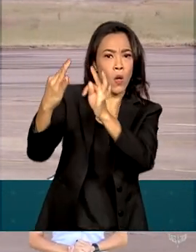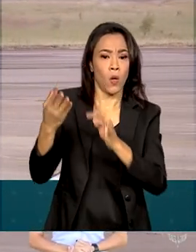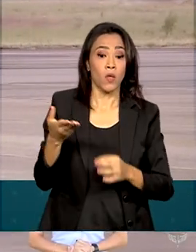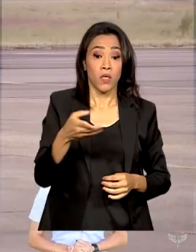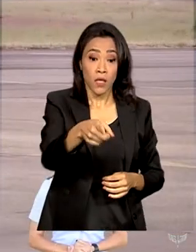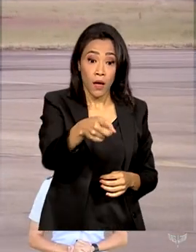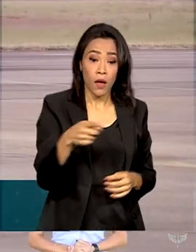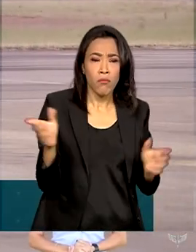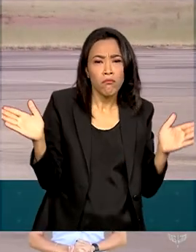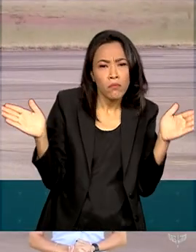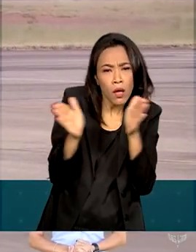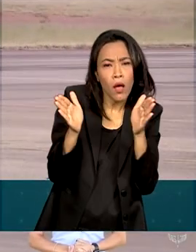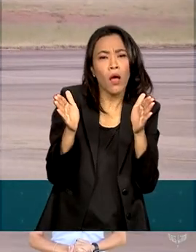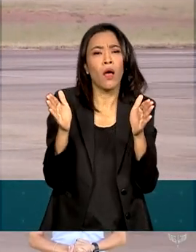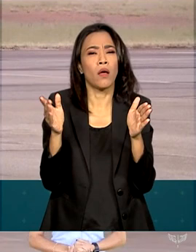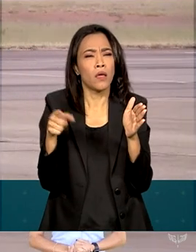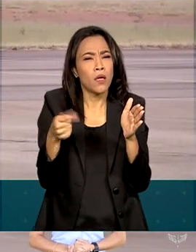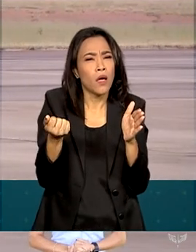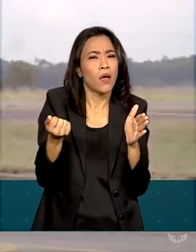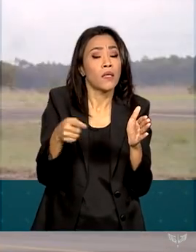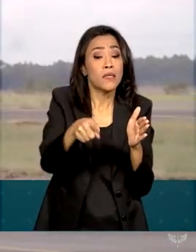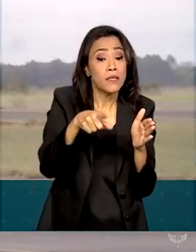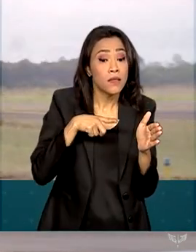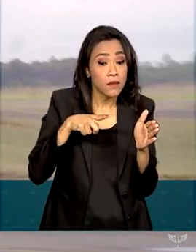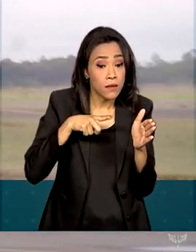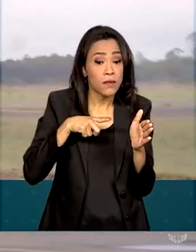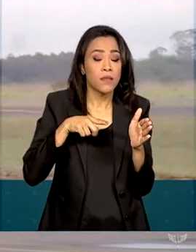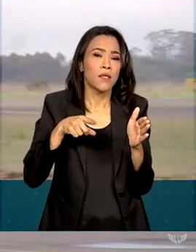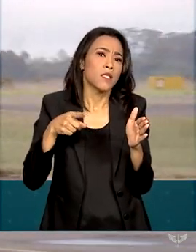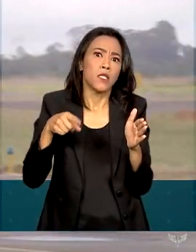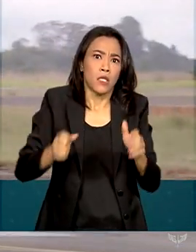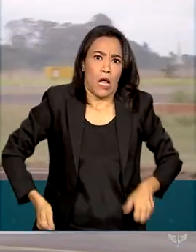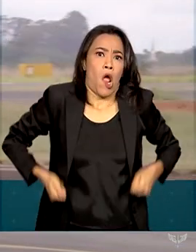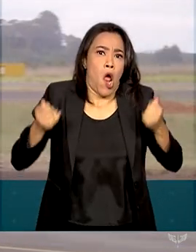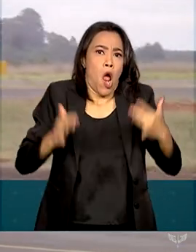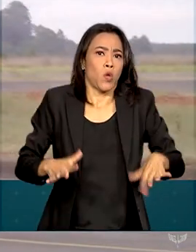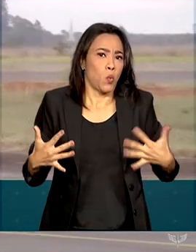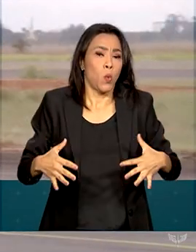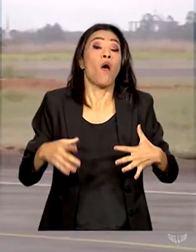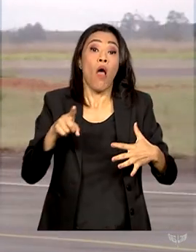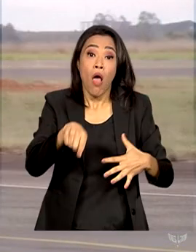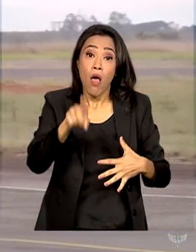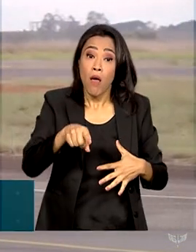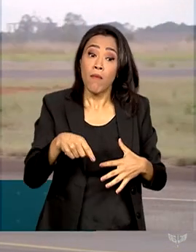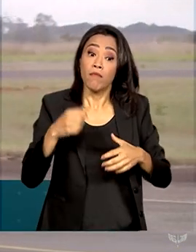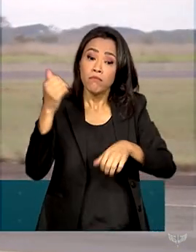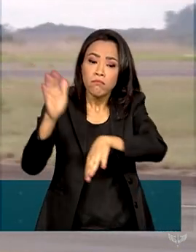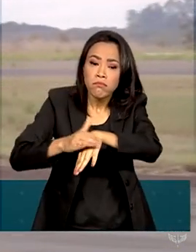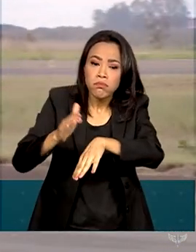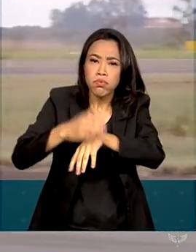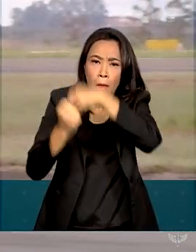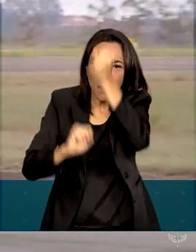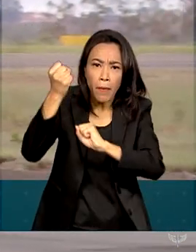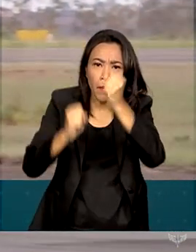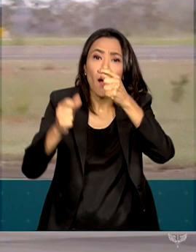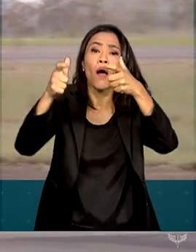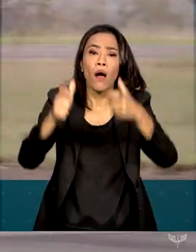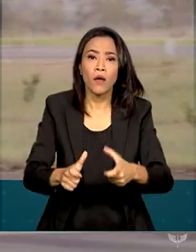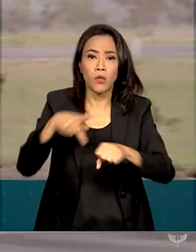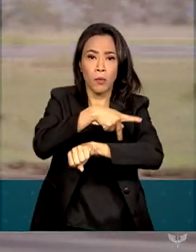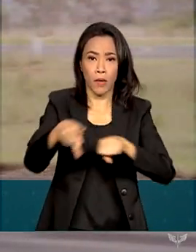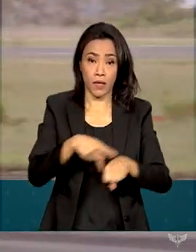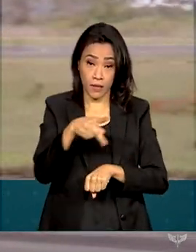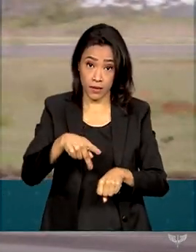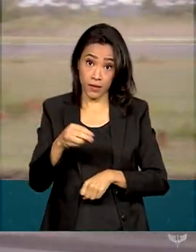é de pequeno porte tem baixo custo de operação e é produzida na Suécia o Brasil comprou um total de 36